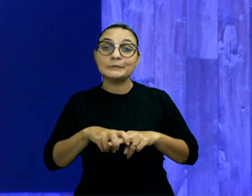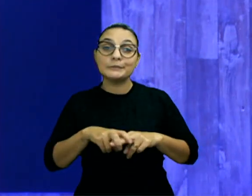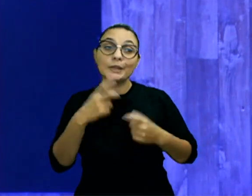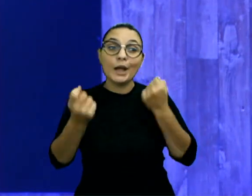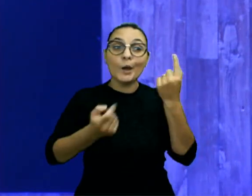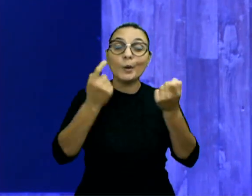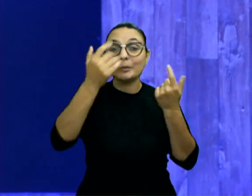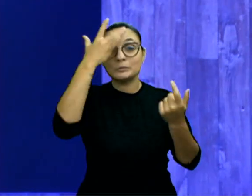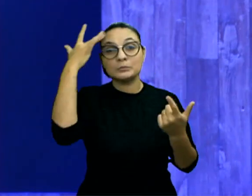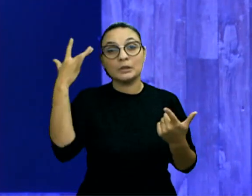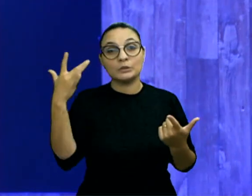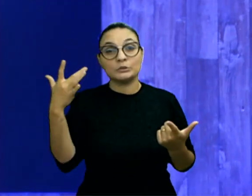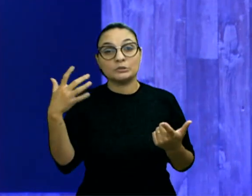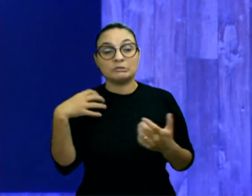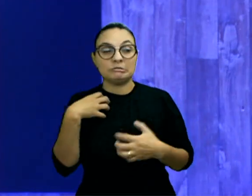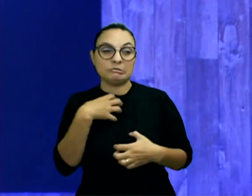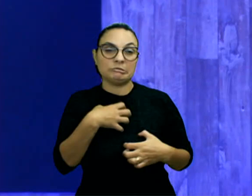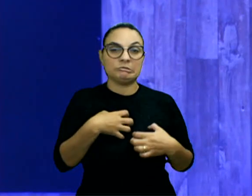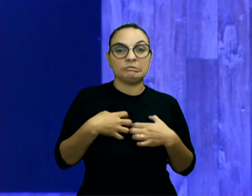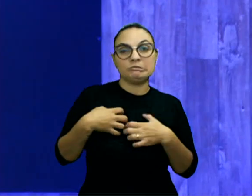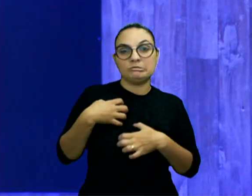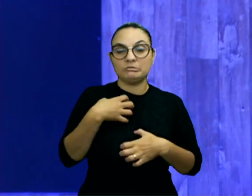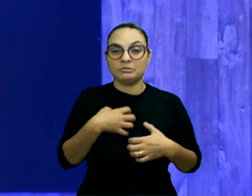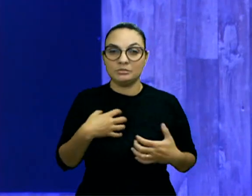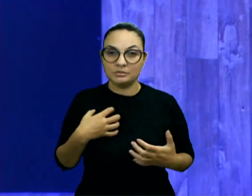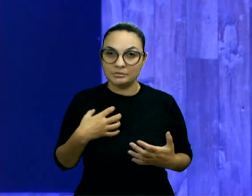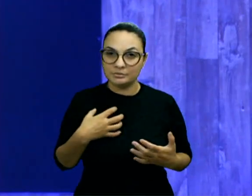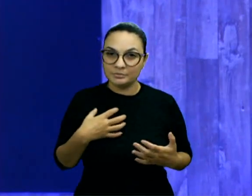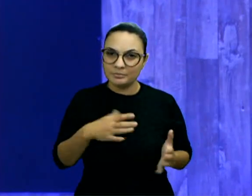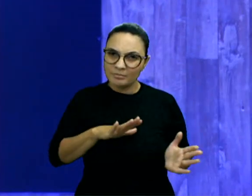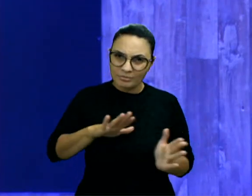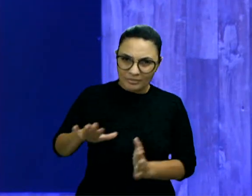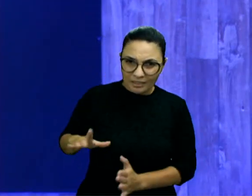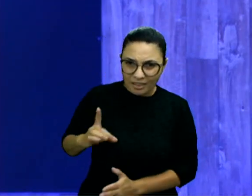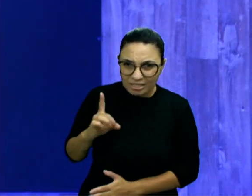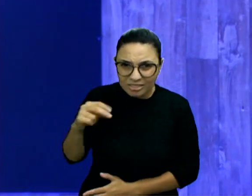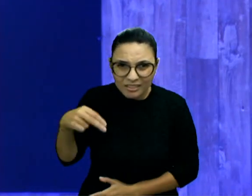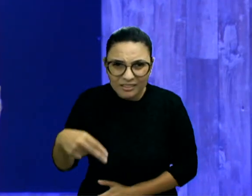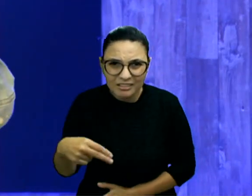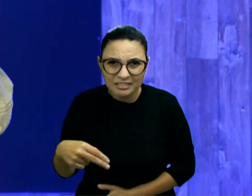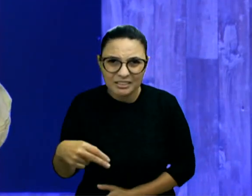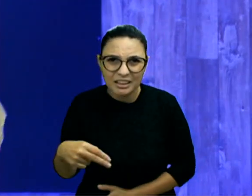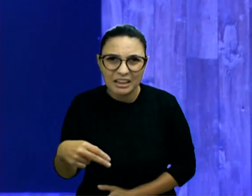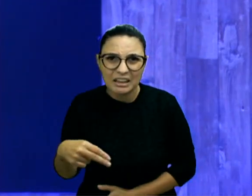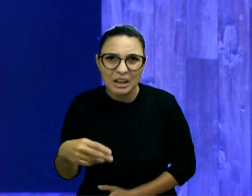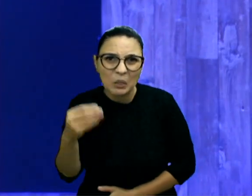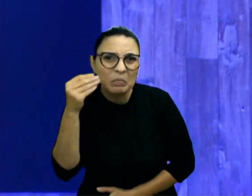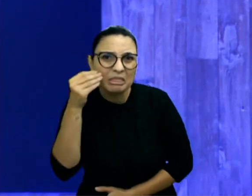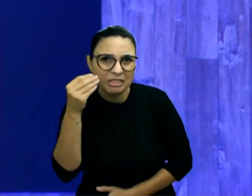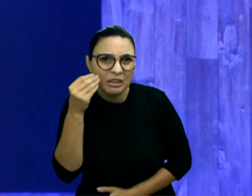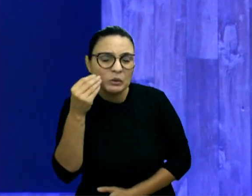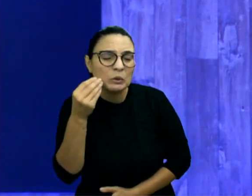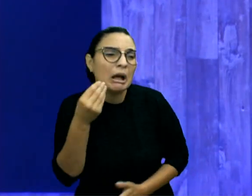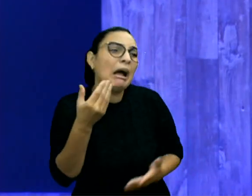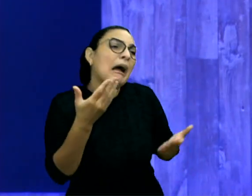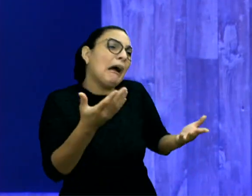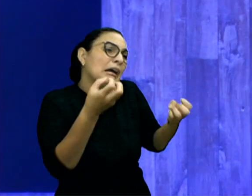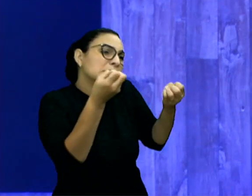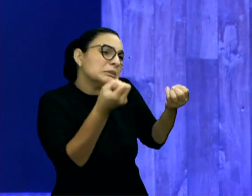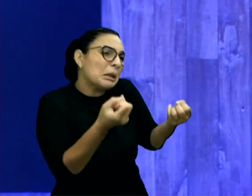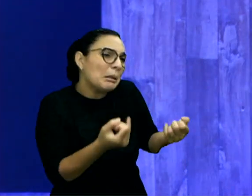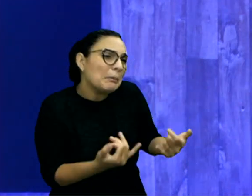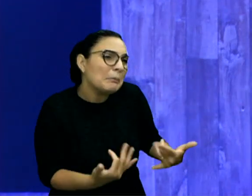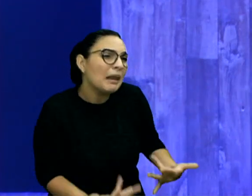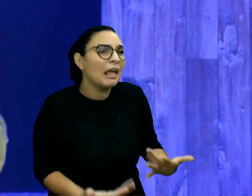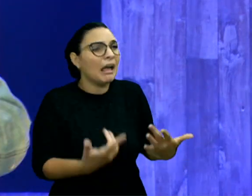firme. Daniel em nenhum momento tentou articular, tentou fazer, tentou falar para eles, não